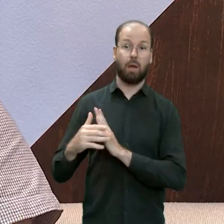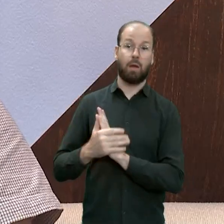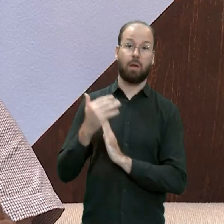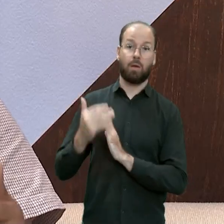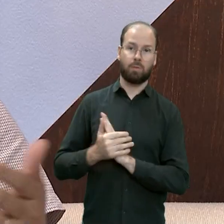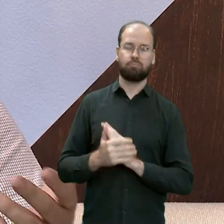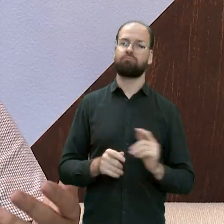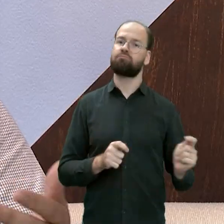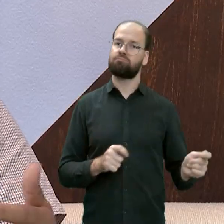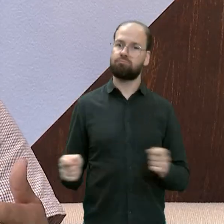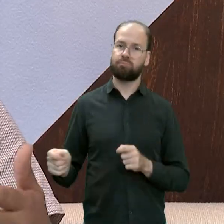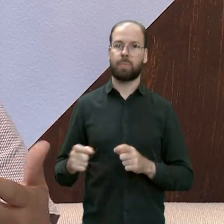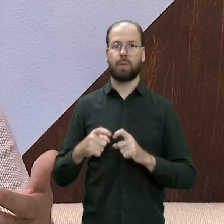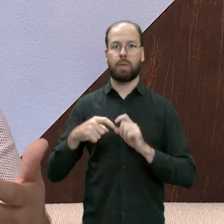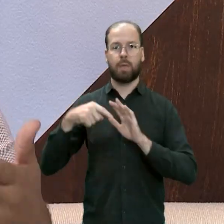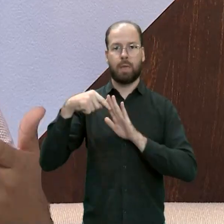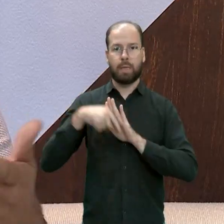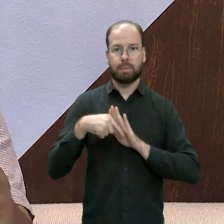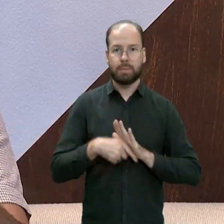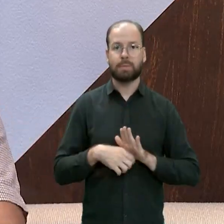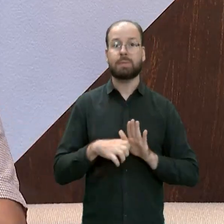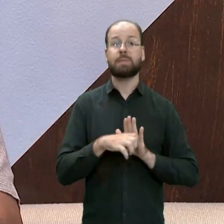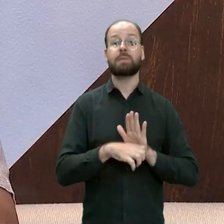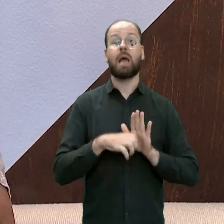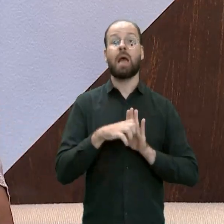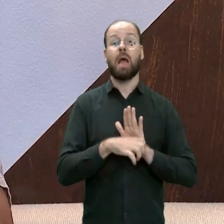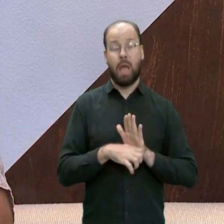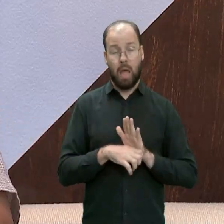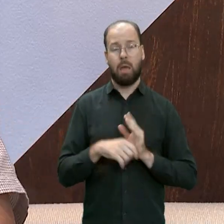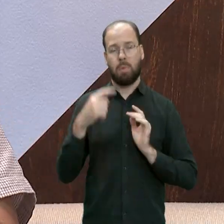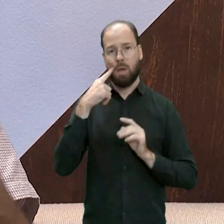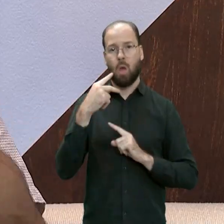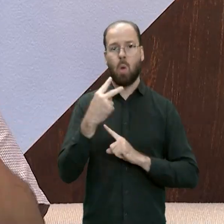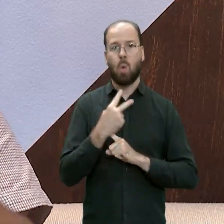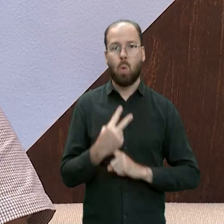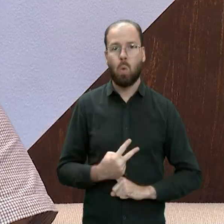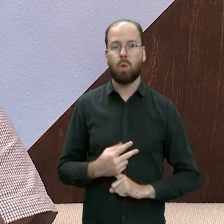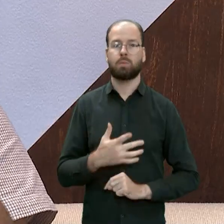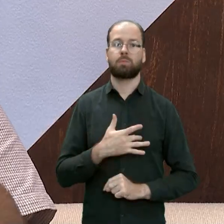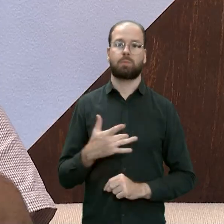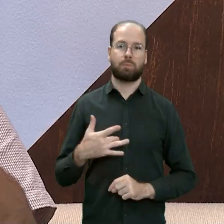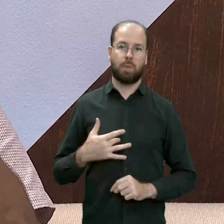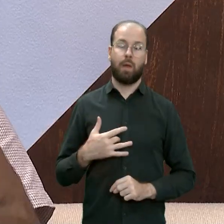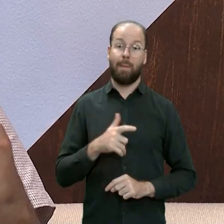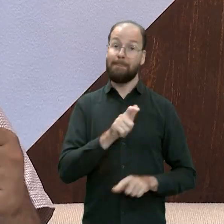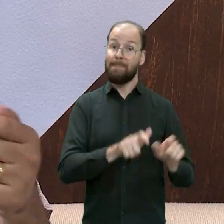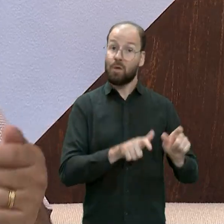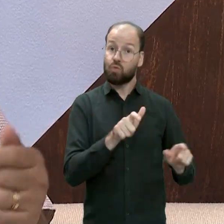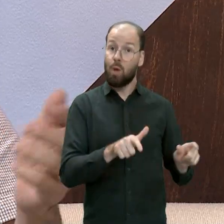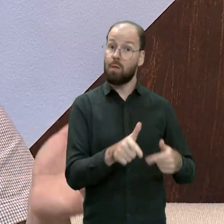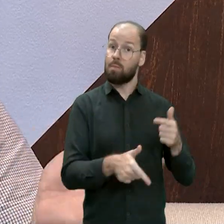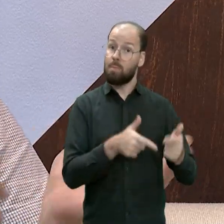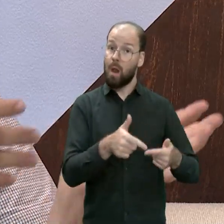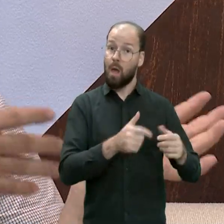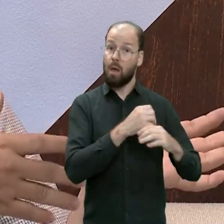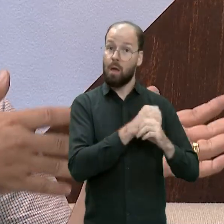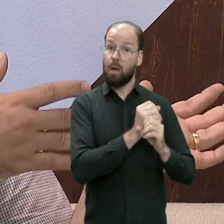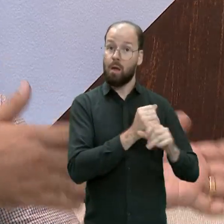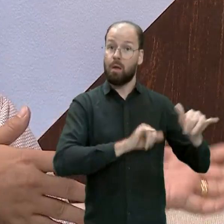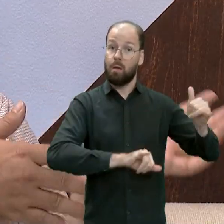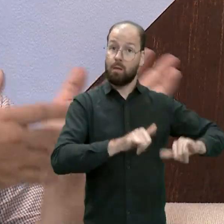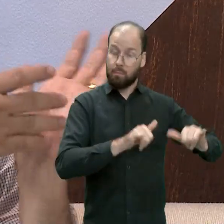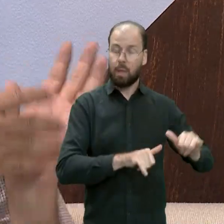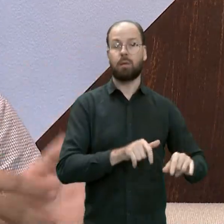médicos, dos quais a gente tem que fazer alguns exames específicos, no caso dos químicos, de modo a monitorar a